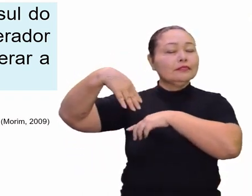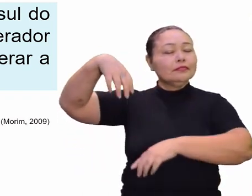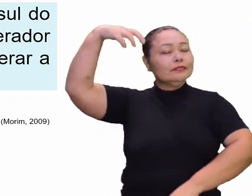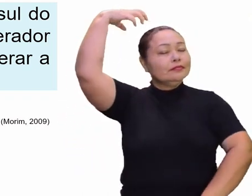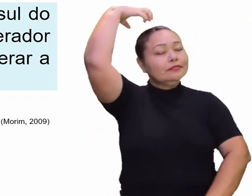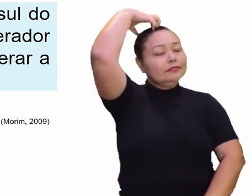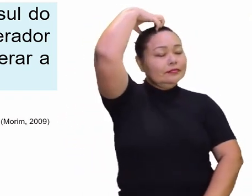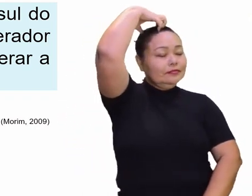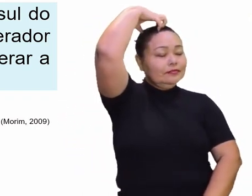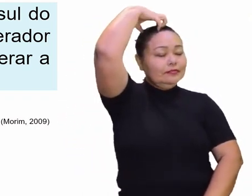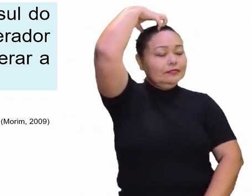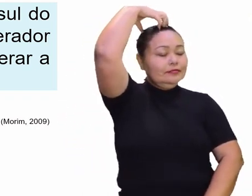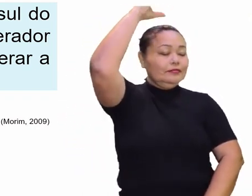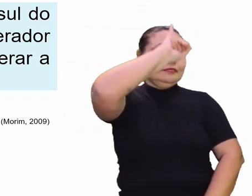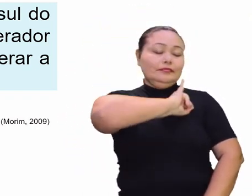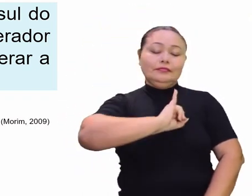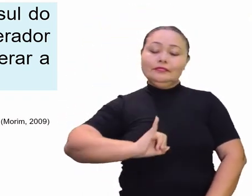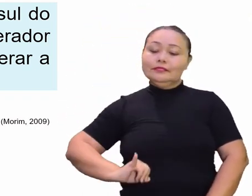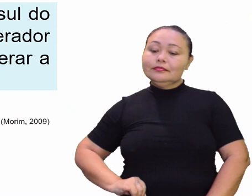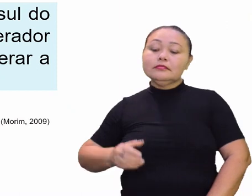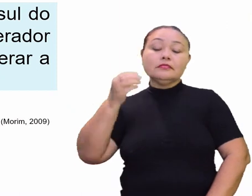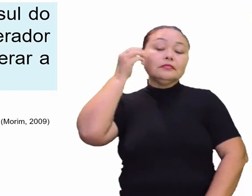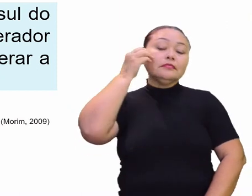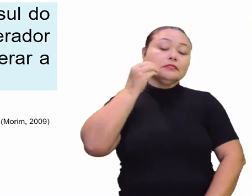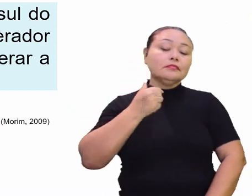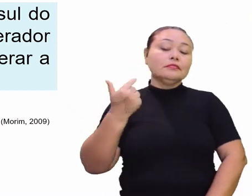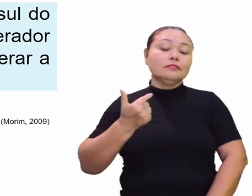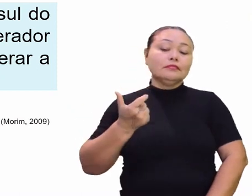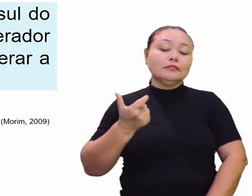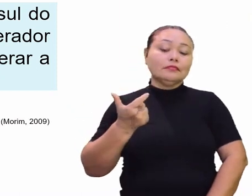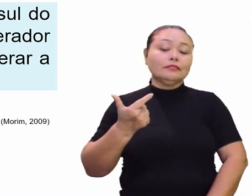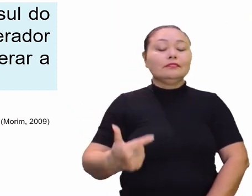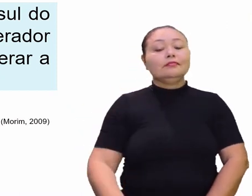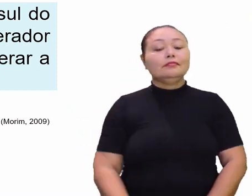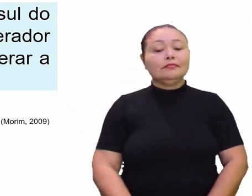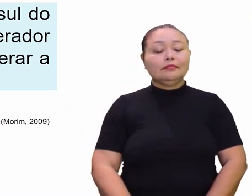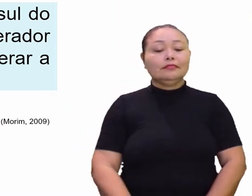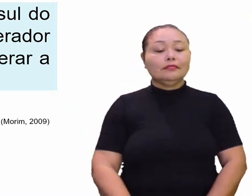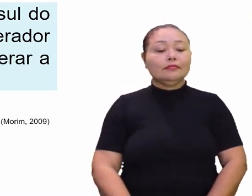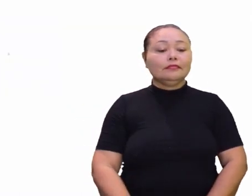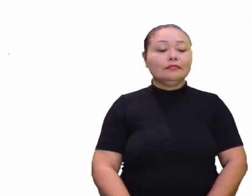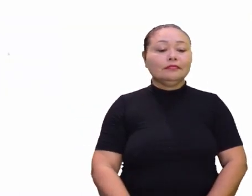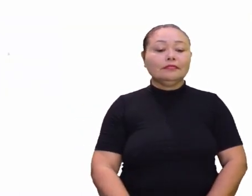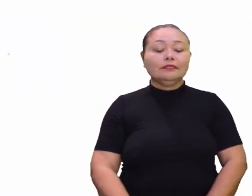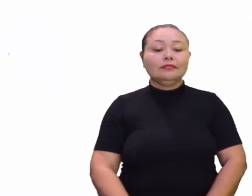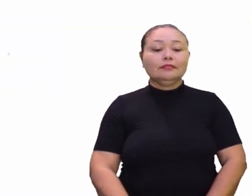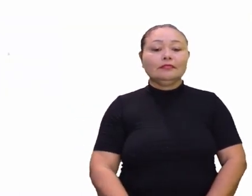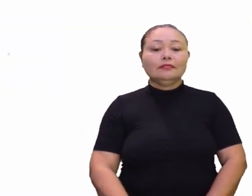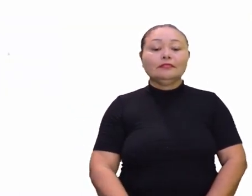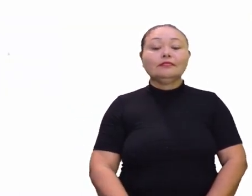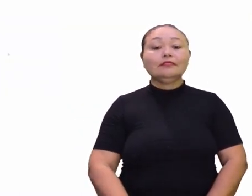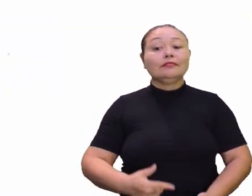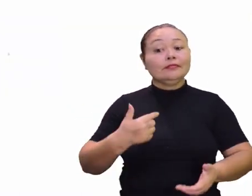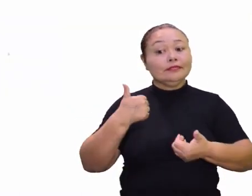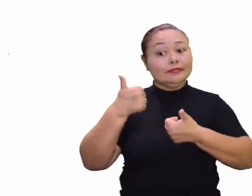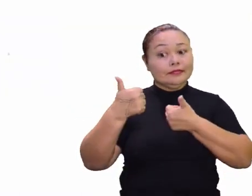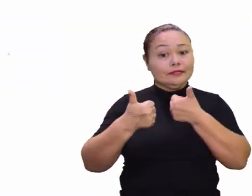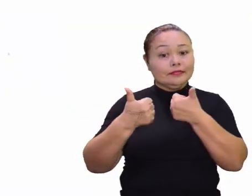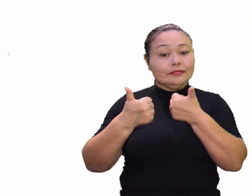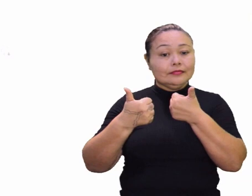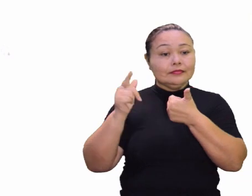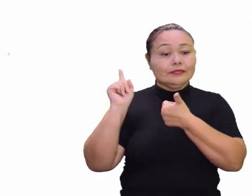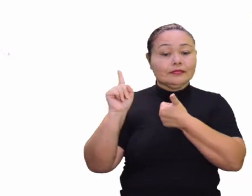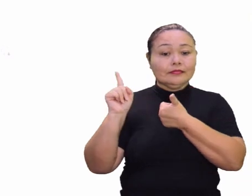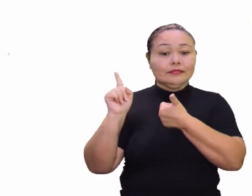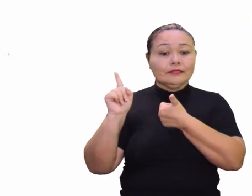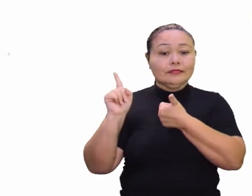Império de Dom Pedro II. Não é isso? Exato. Beleza.